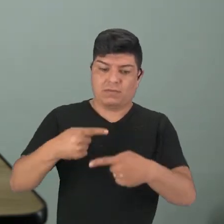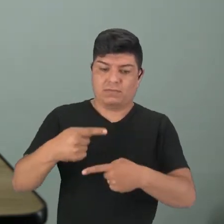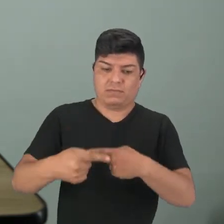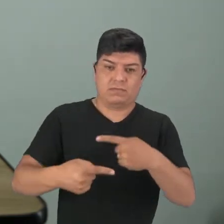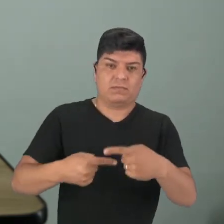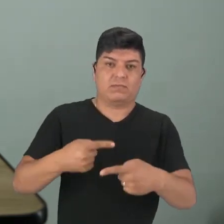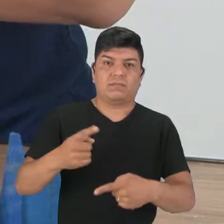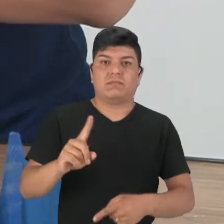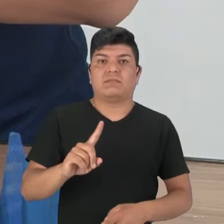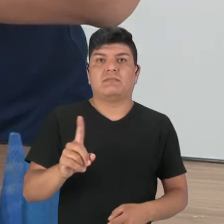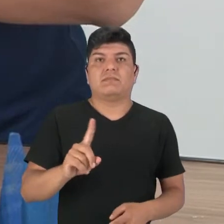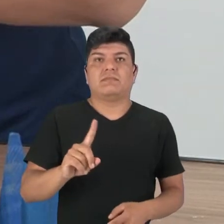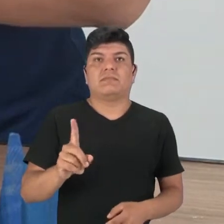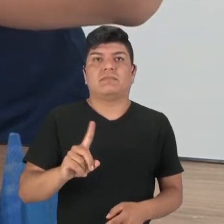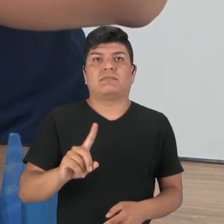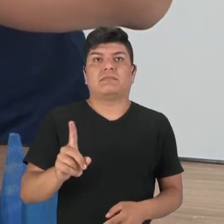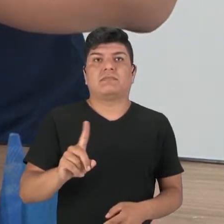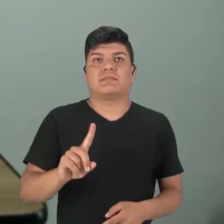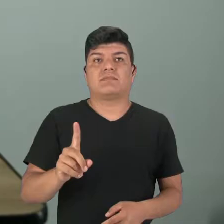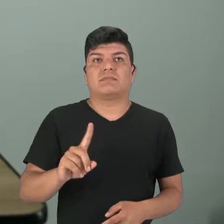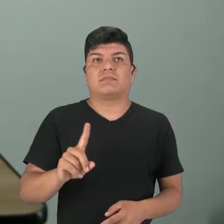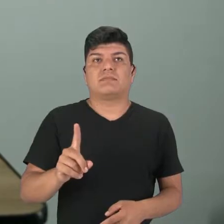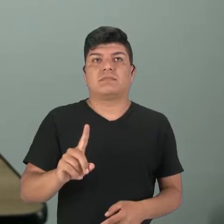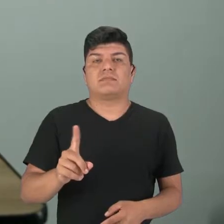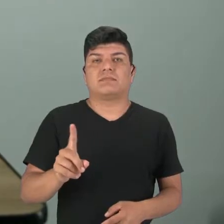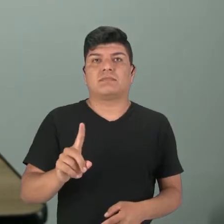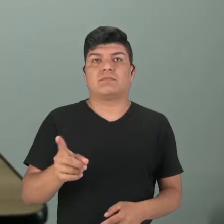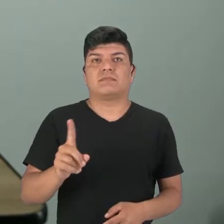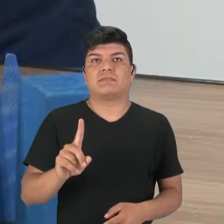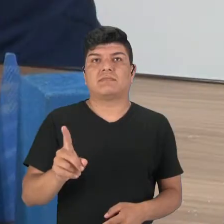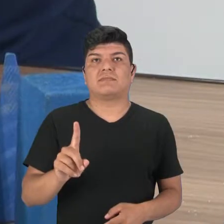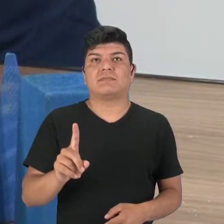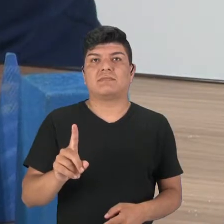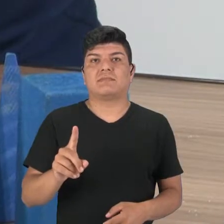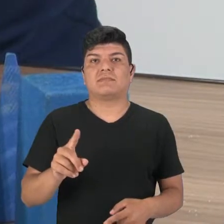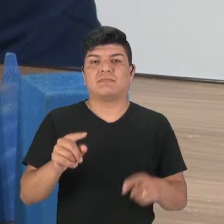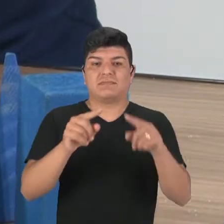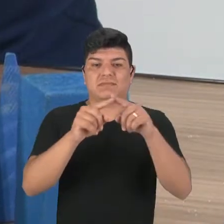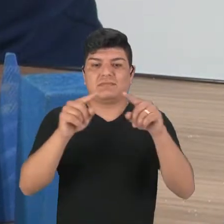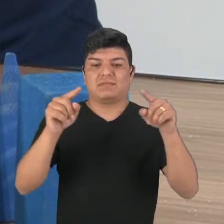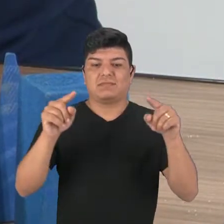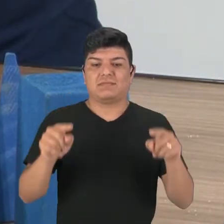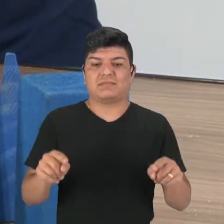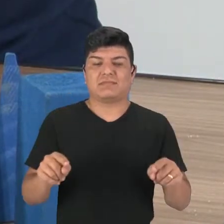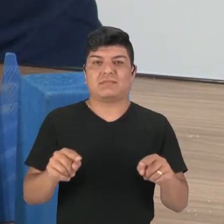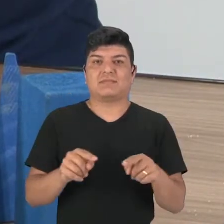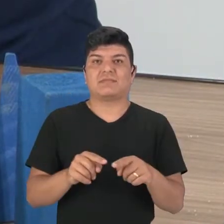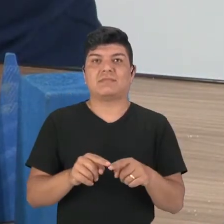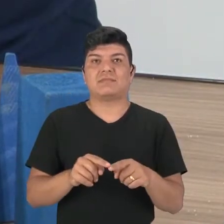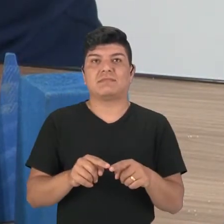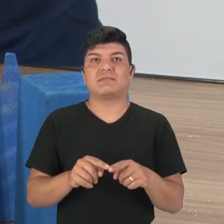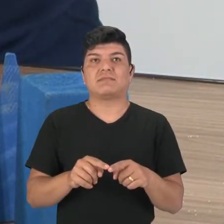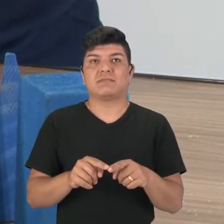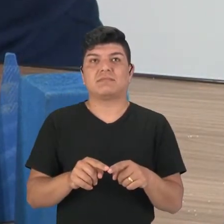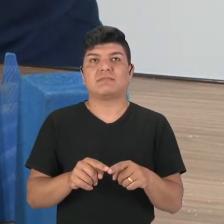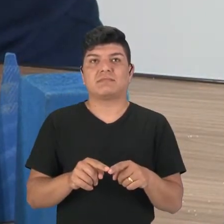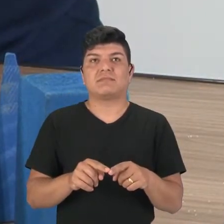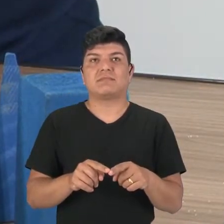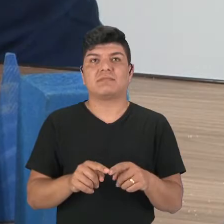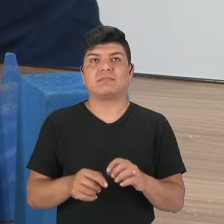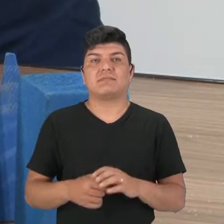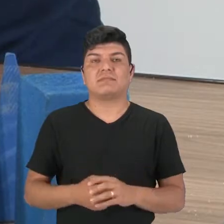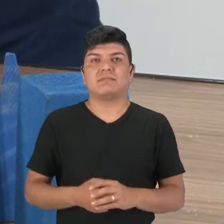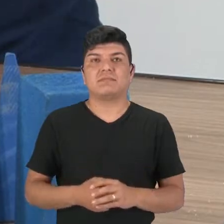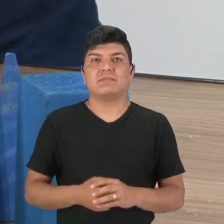rolar, né? Olha só, tem um quadrado, né? Um cubo aqui. Olha